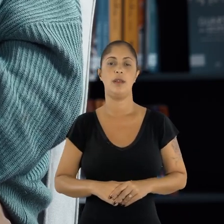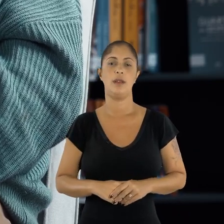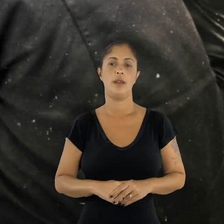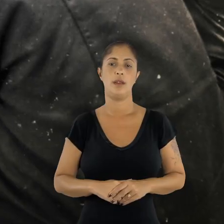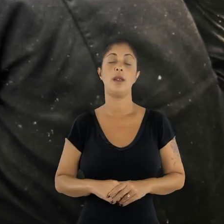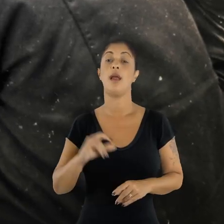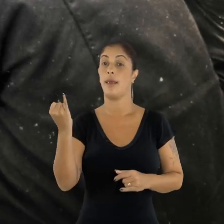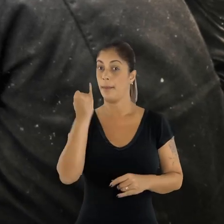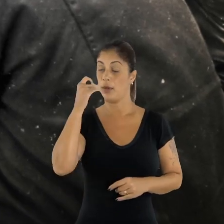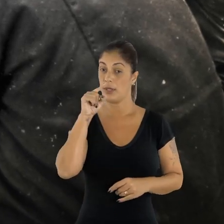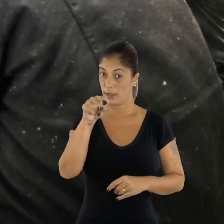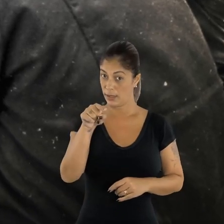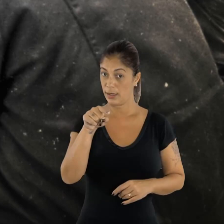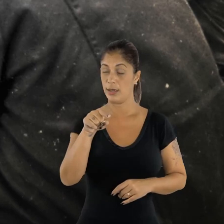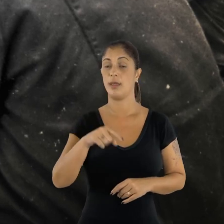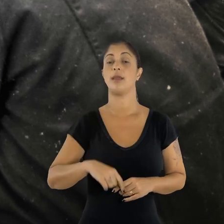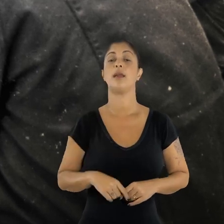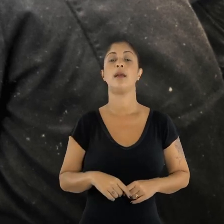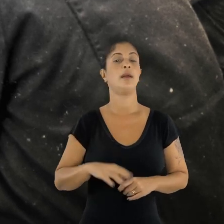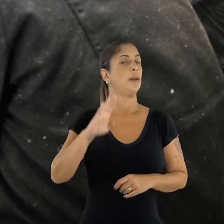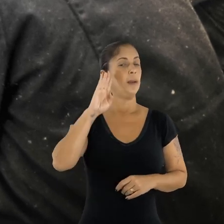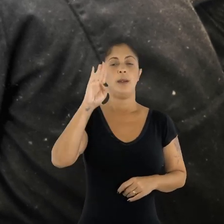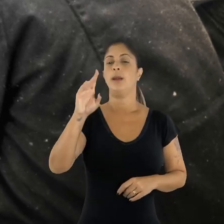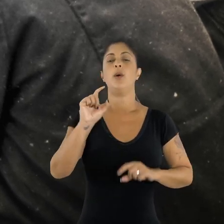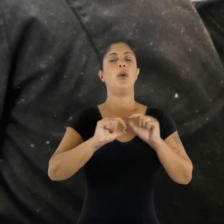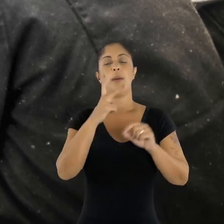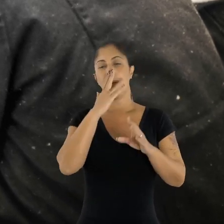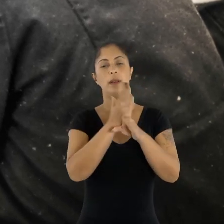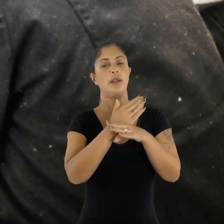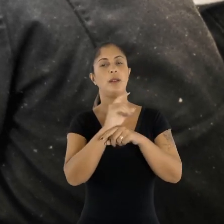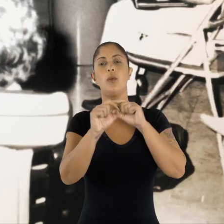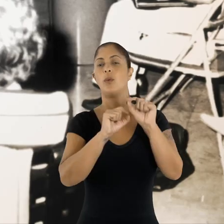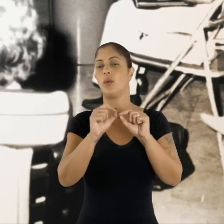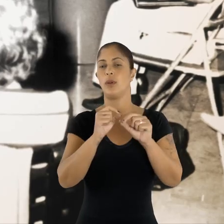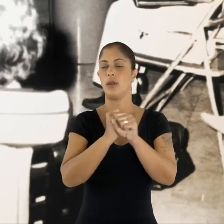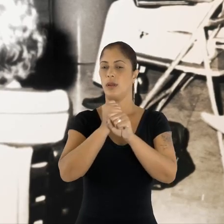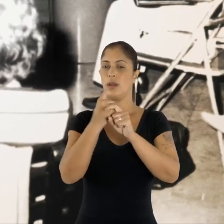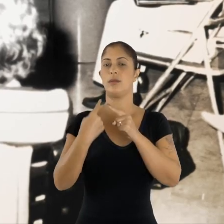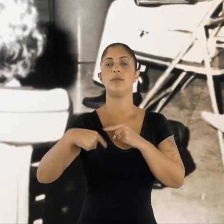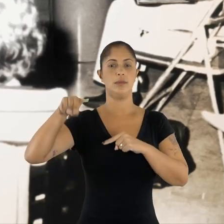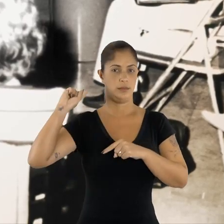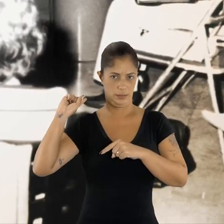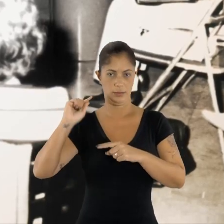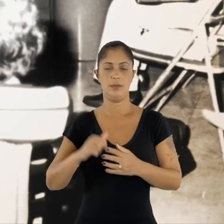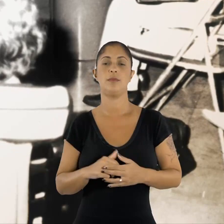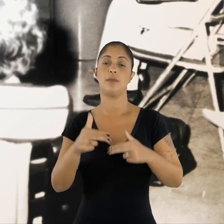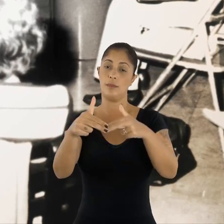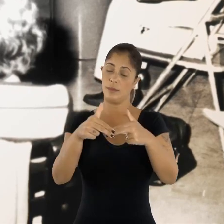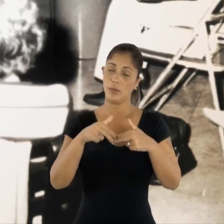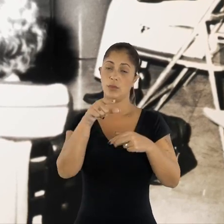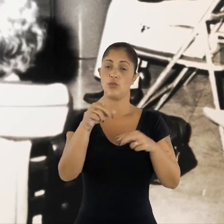né? Importância esta da qual Cuba ficou um pouco à margem durante os anos